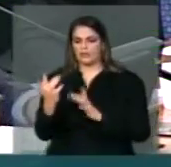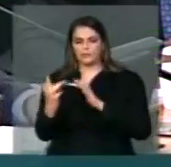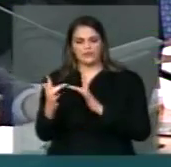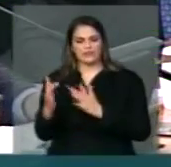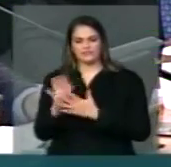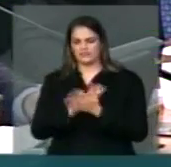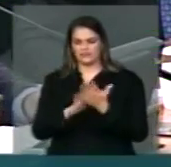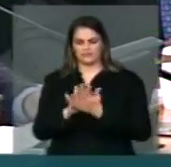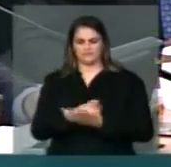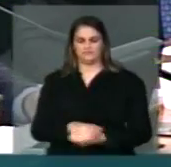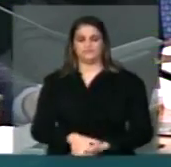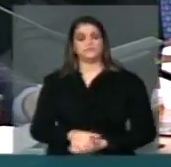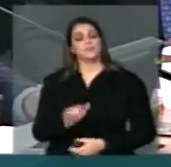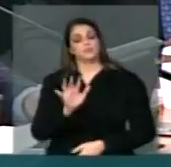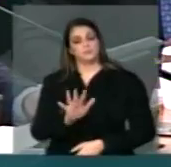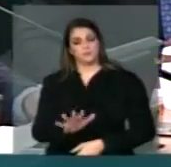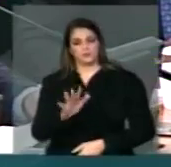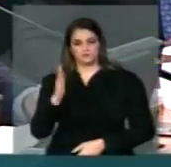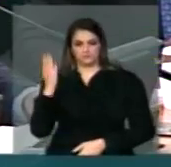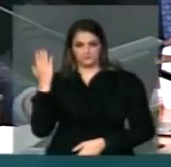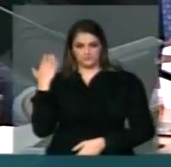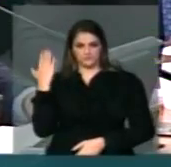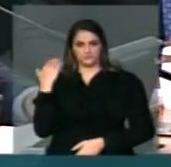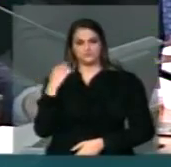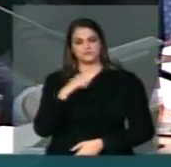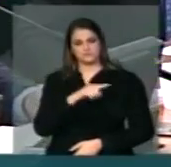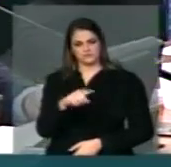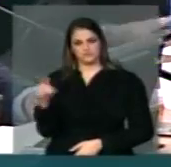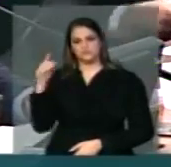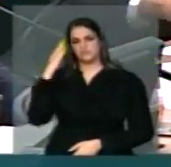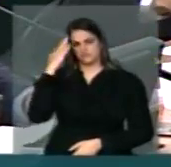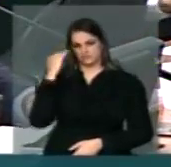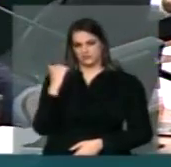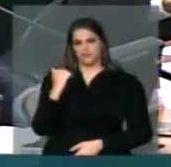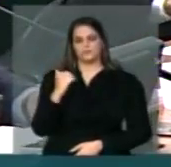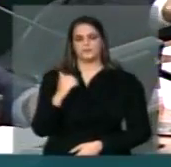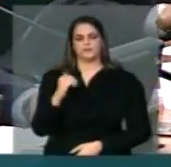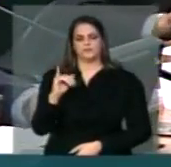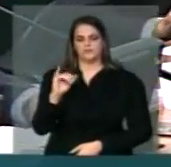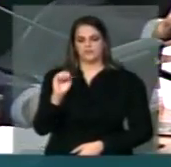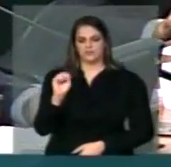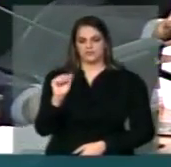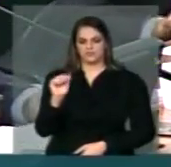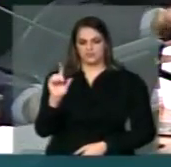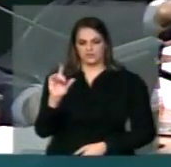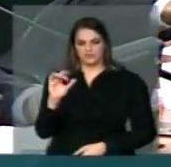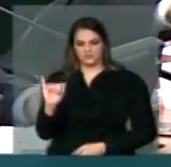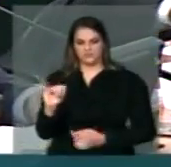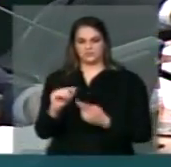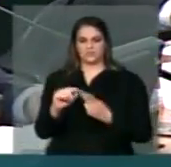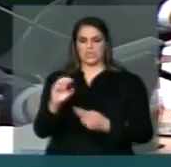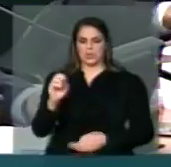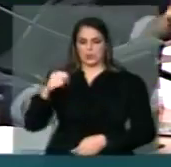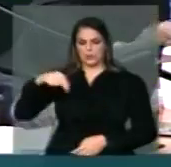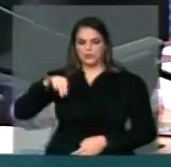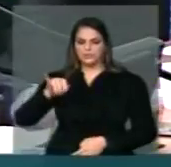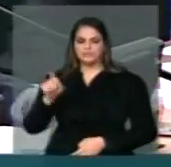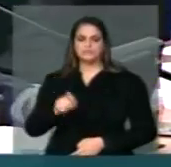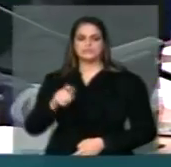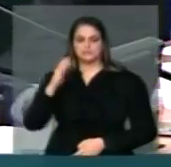Naquela época, cabe lembrar, o deputado Onyx sabe bem disso, e aqueles que aqui estavam, o deputado Isalci sabe bem disso, eu